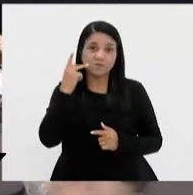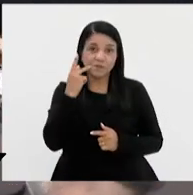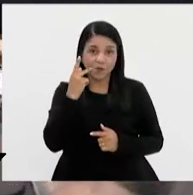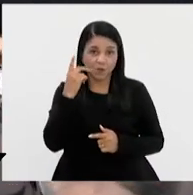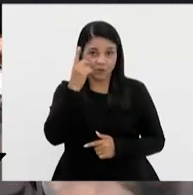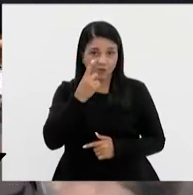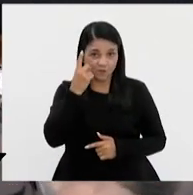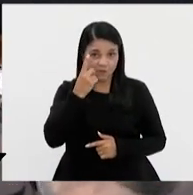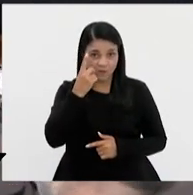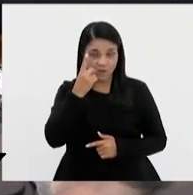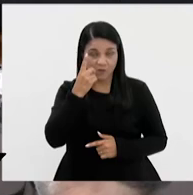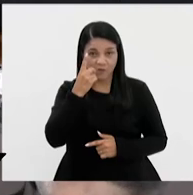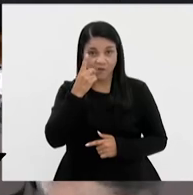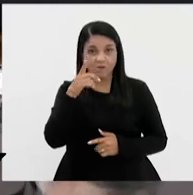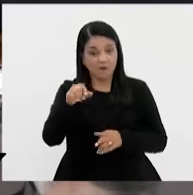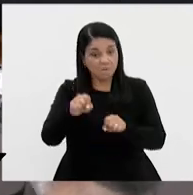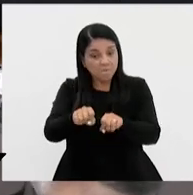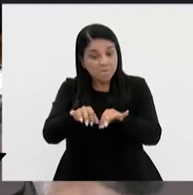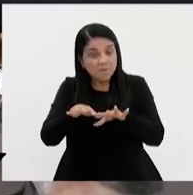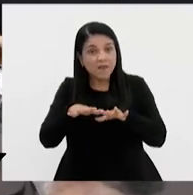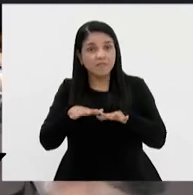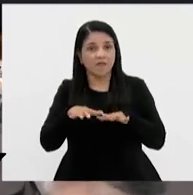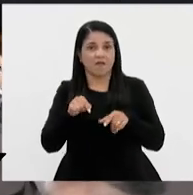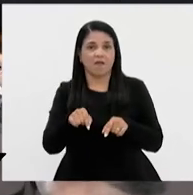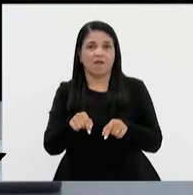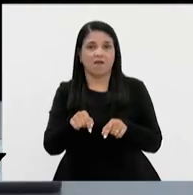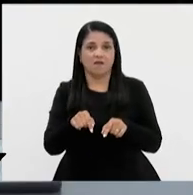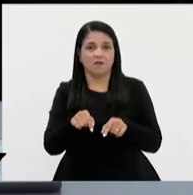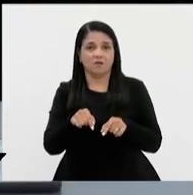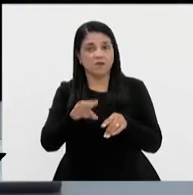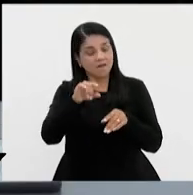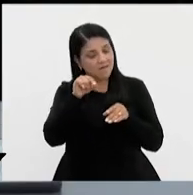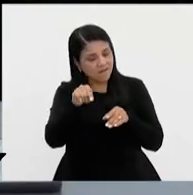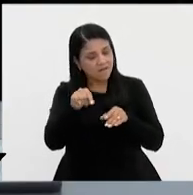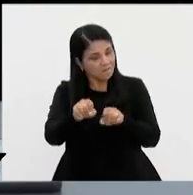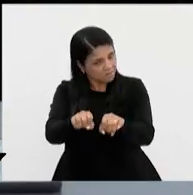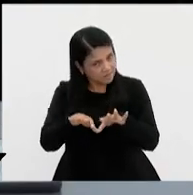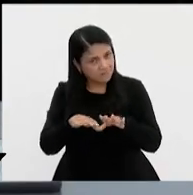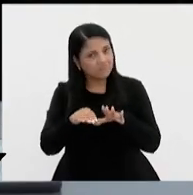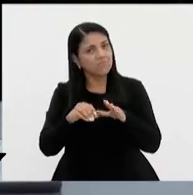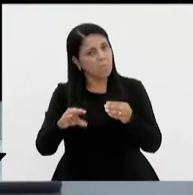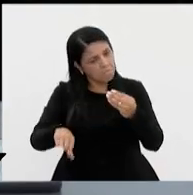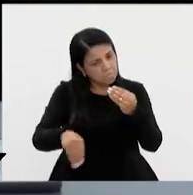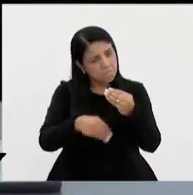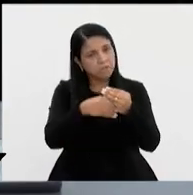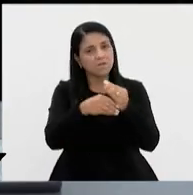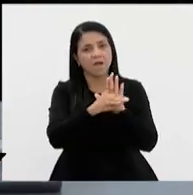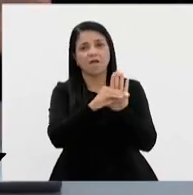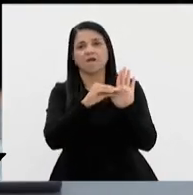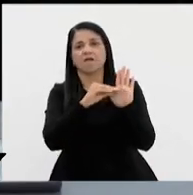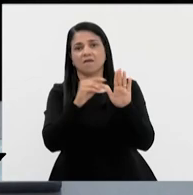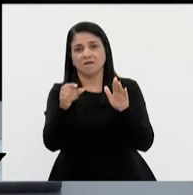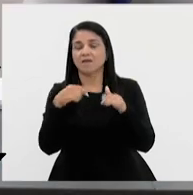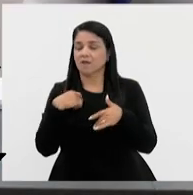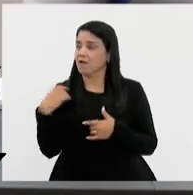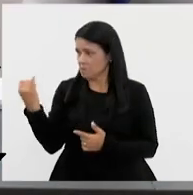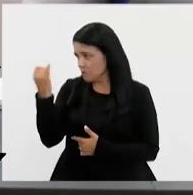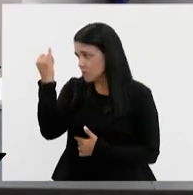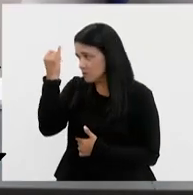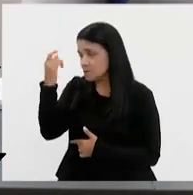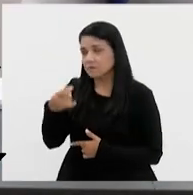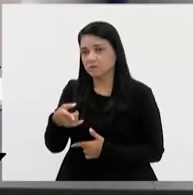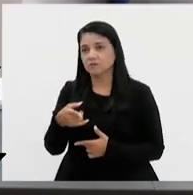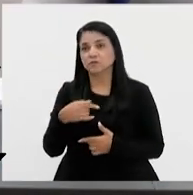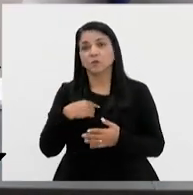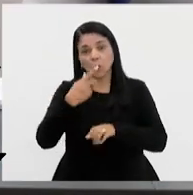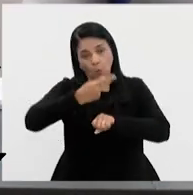aprovamos, vai ao plenário, mas nada impede da gente emendar lá para melhorar mas a redação. Mas é importante. Ou o prêmio